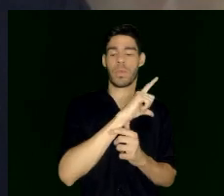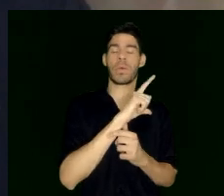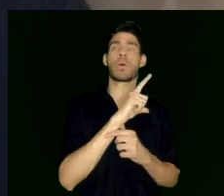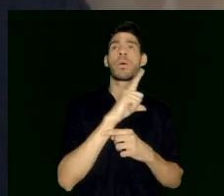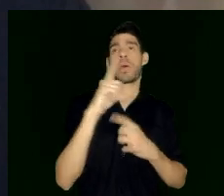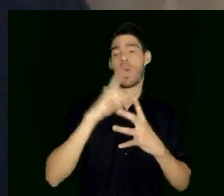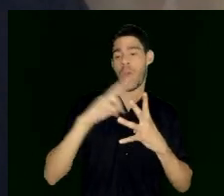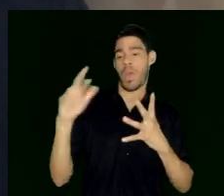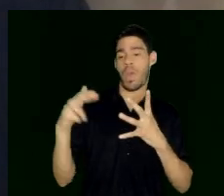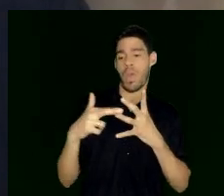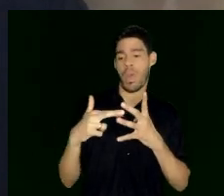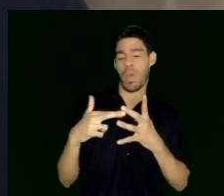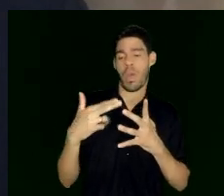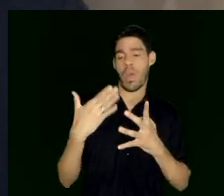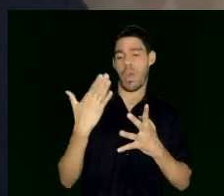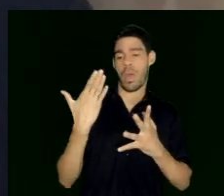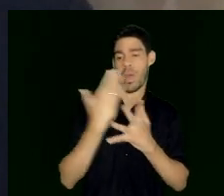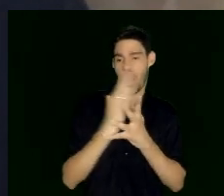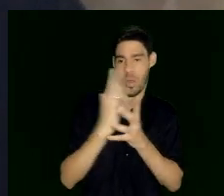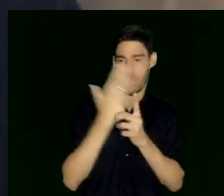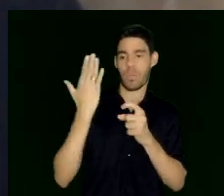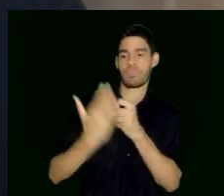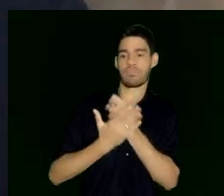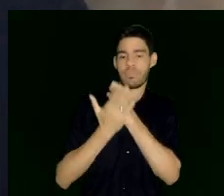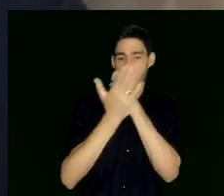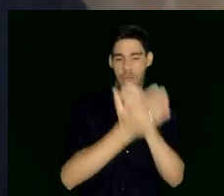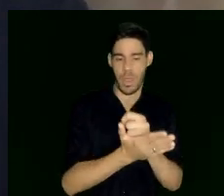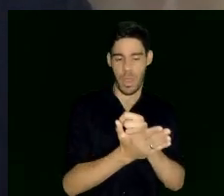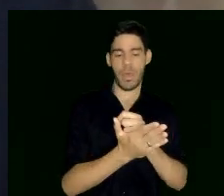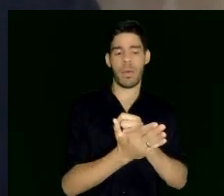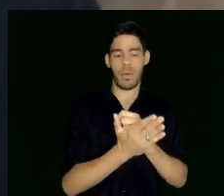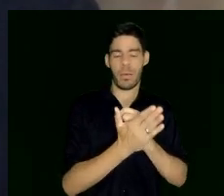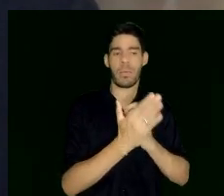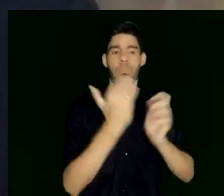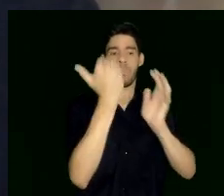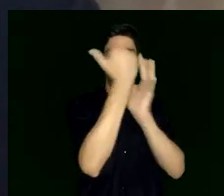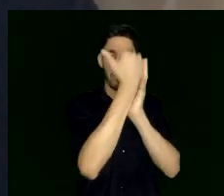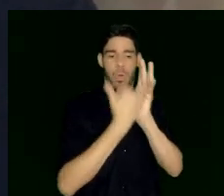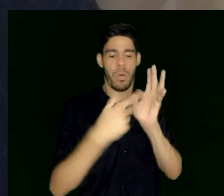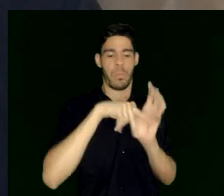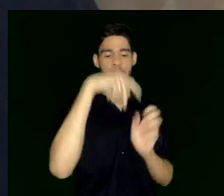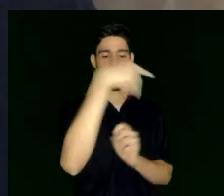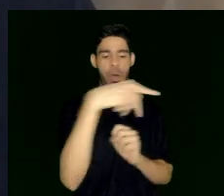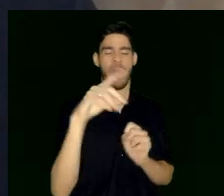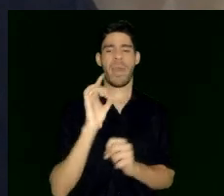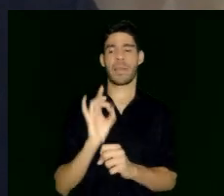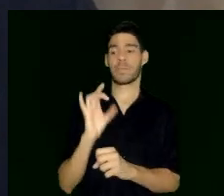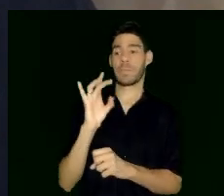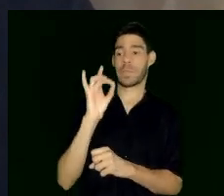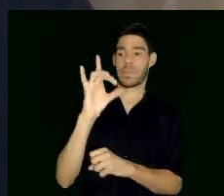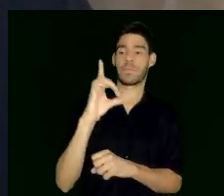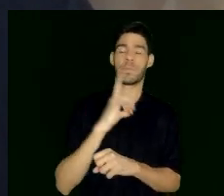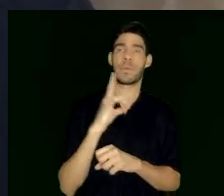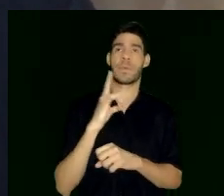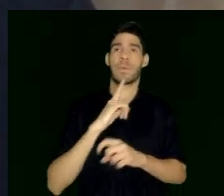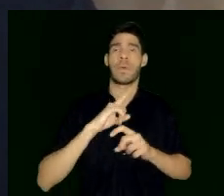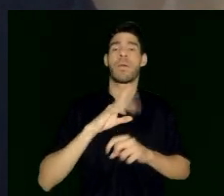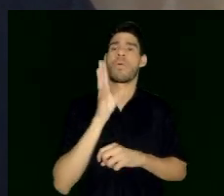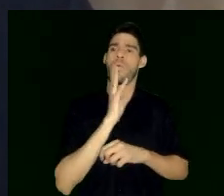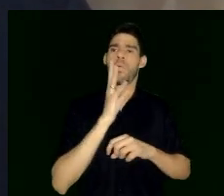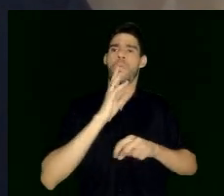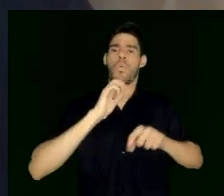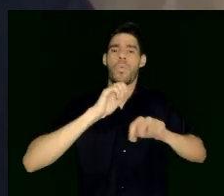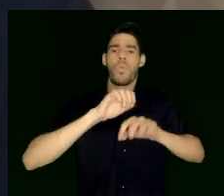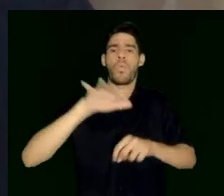embora previstos alguns recursos de amparo na legislação guatemalteca, que são recursos um pouco específicos,